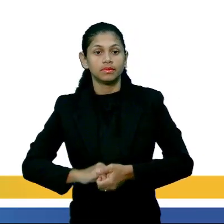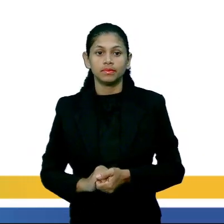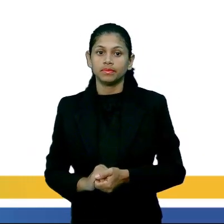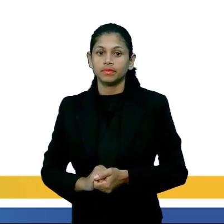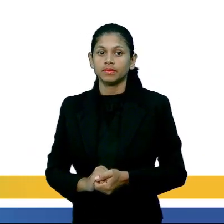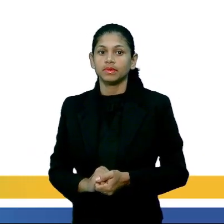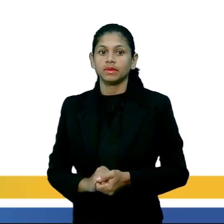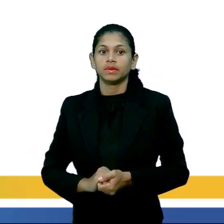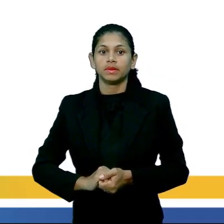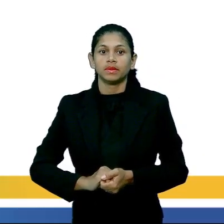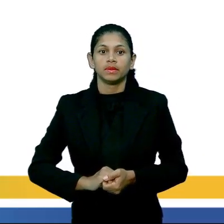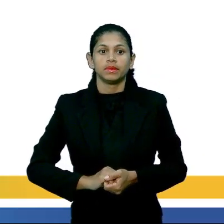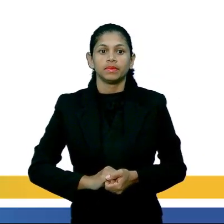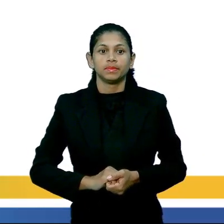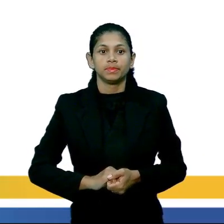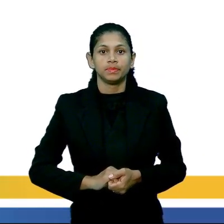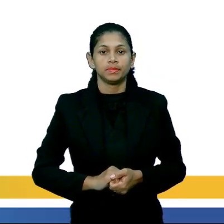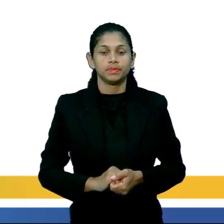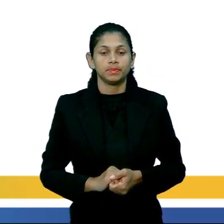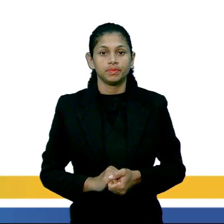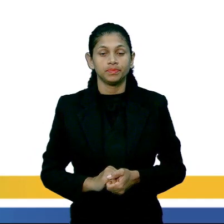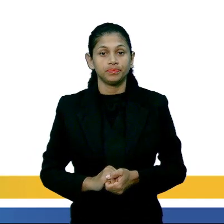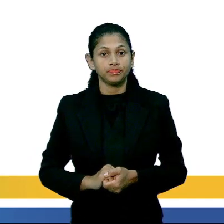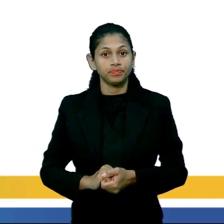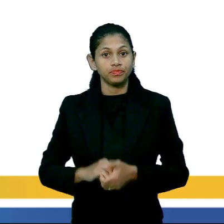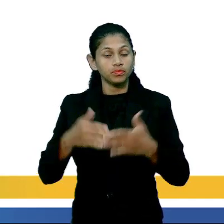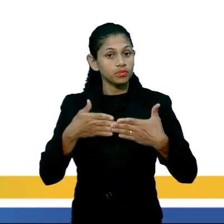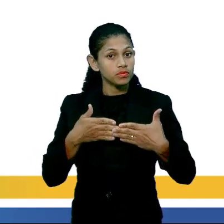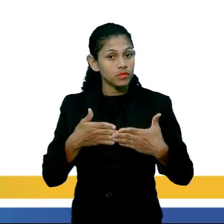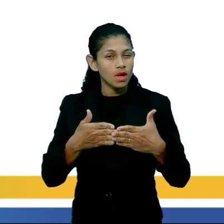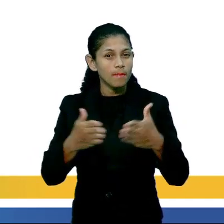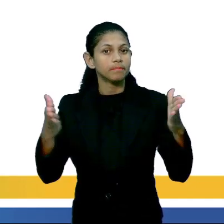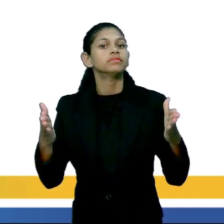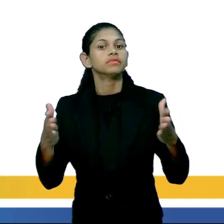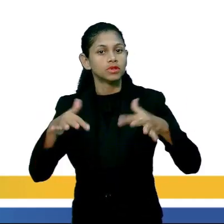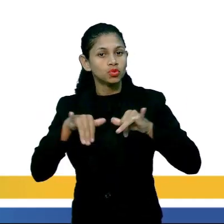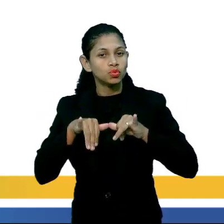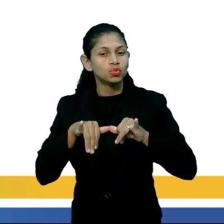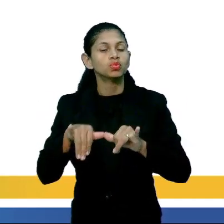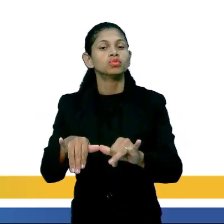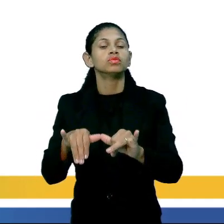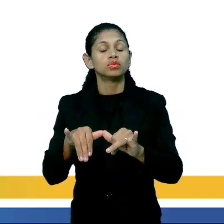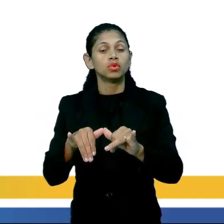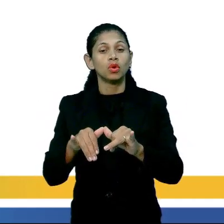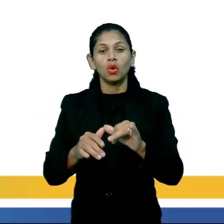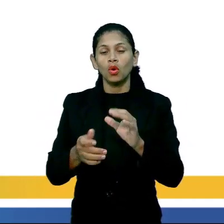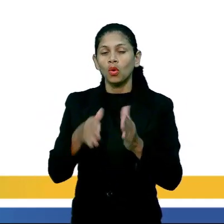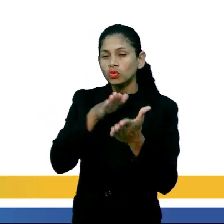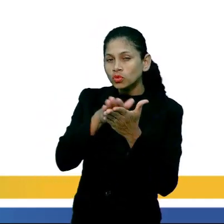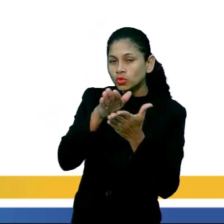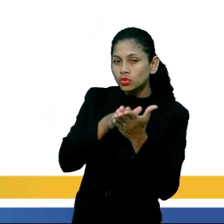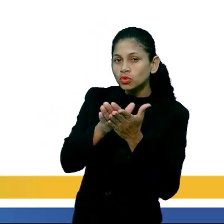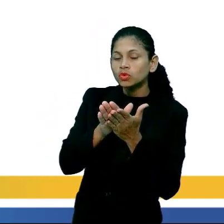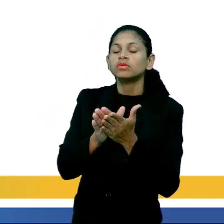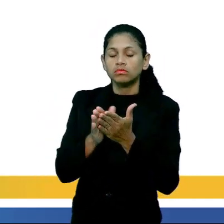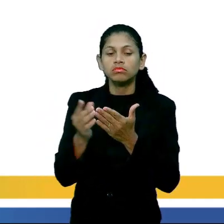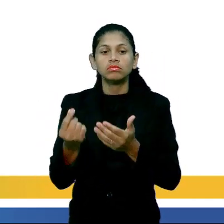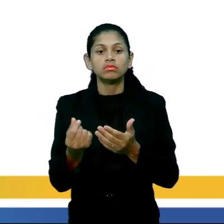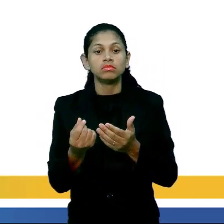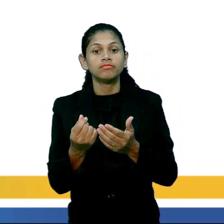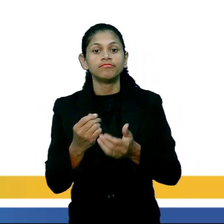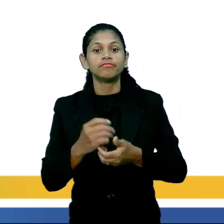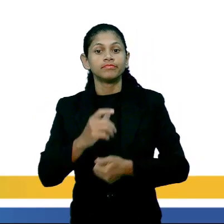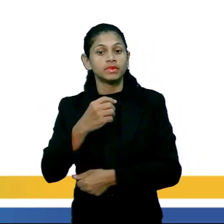Cultural Globalization. Com a abertura dos mercados, o consumidor que passa a ser uma nova categoria de